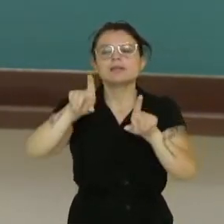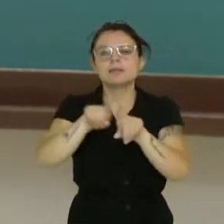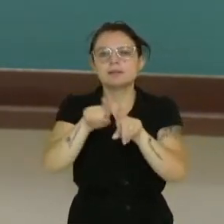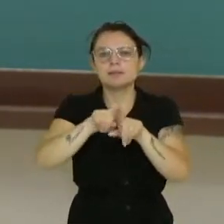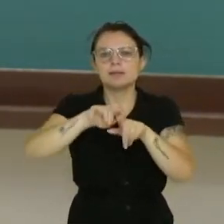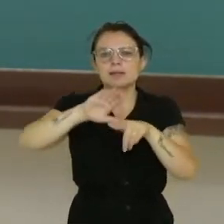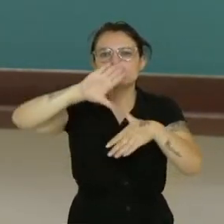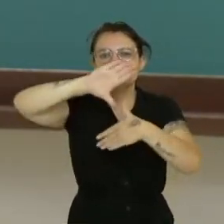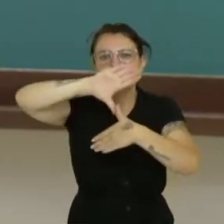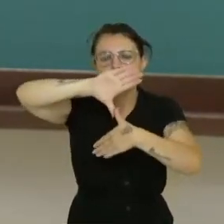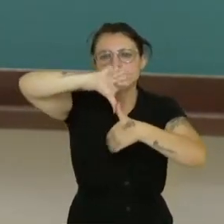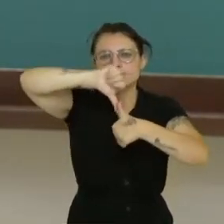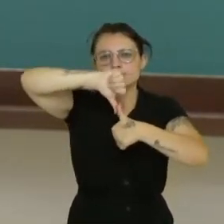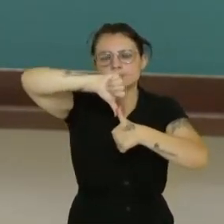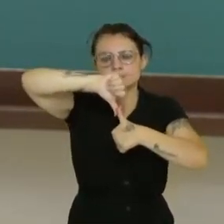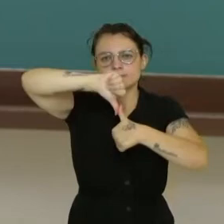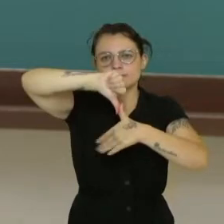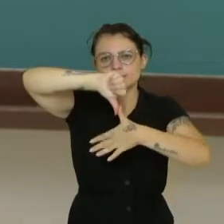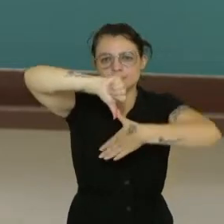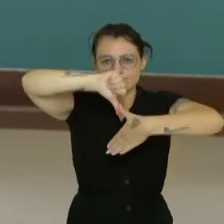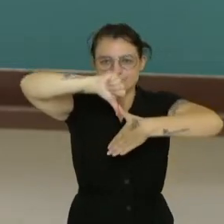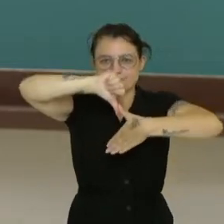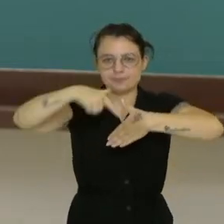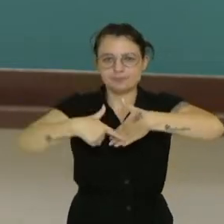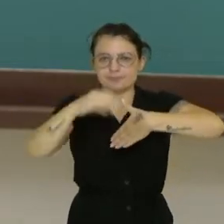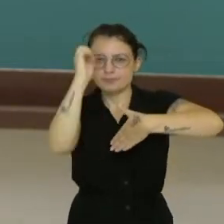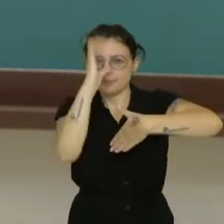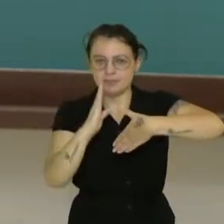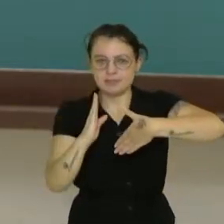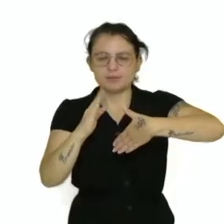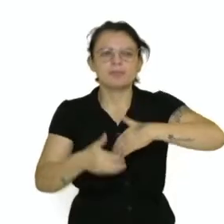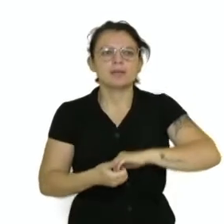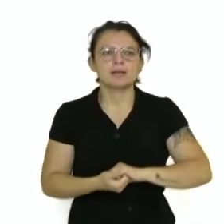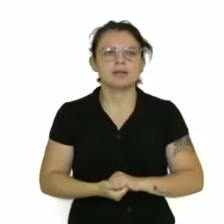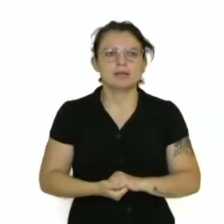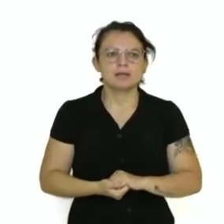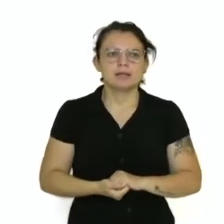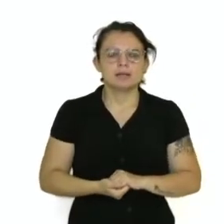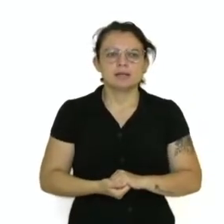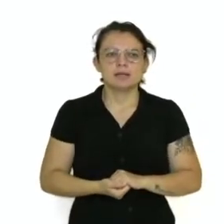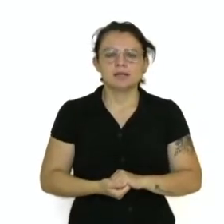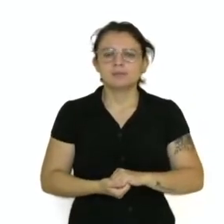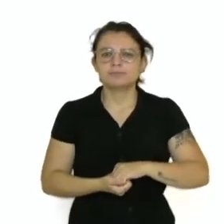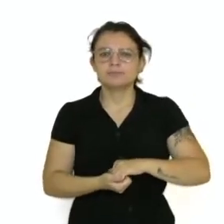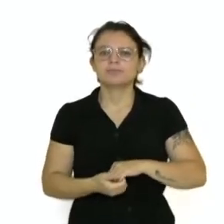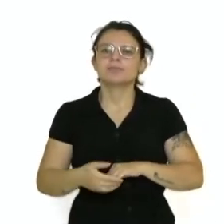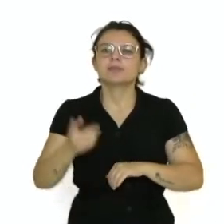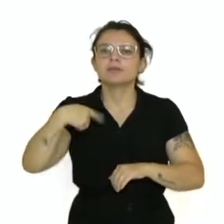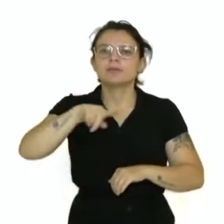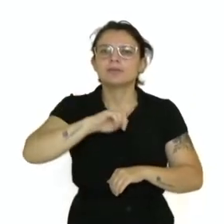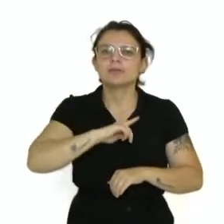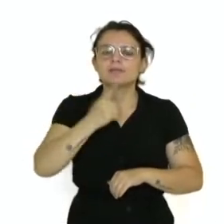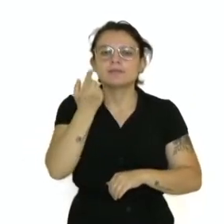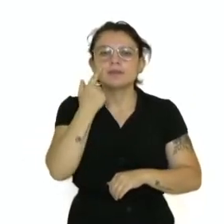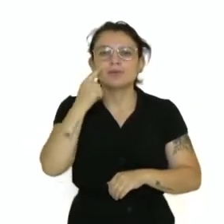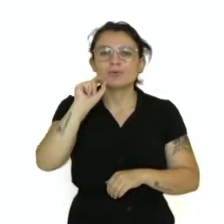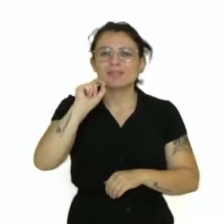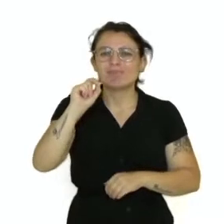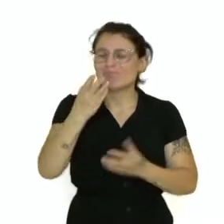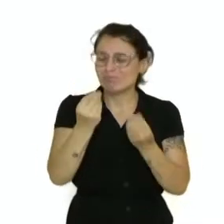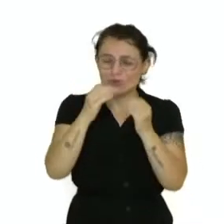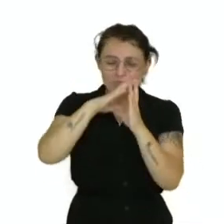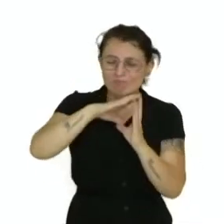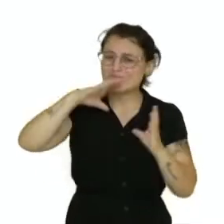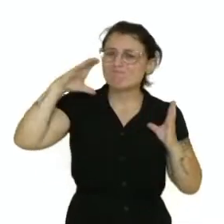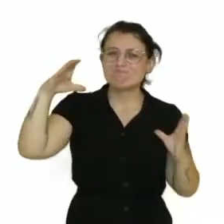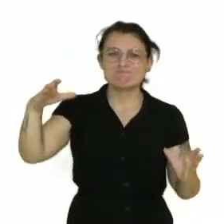que é onde o Brasil está localizado. O continente americano, então, tem uma grande extensão latitudinal.